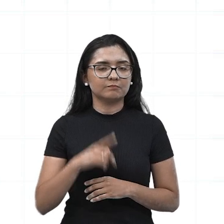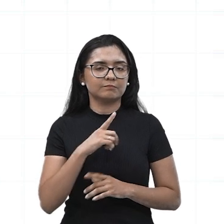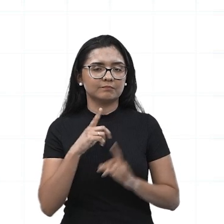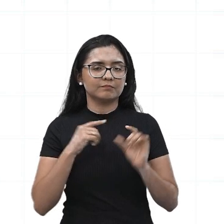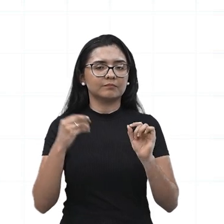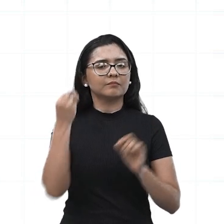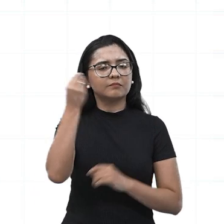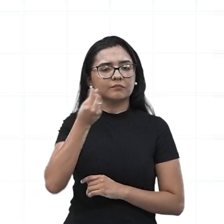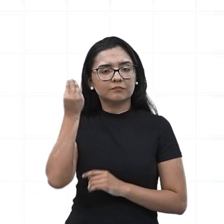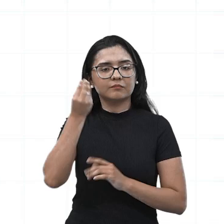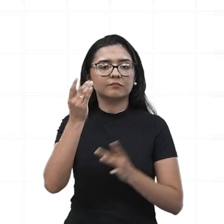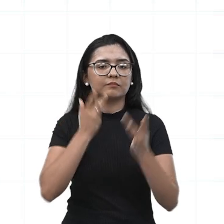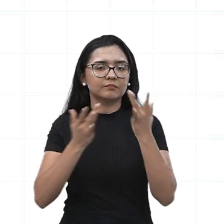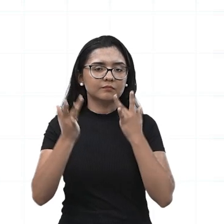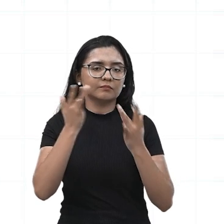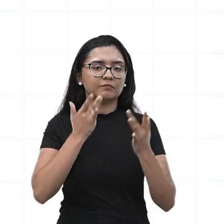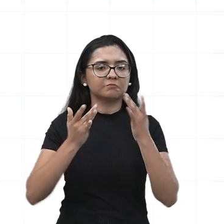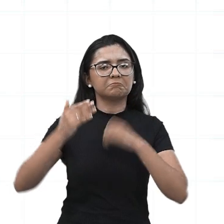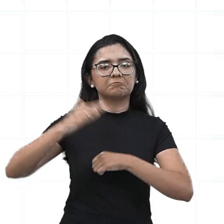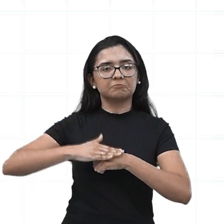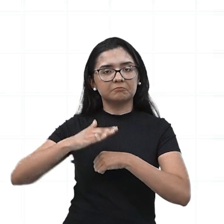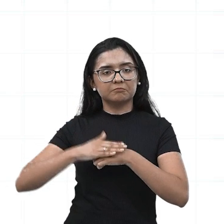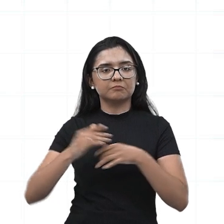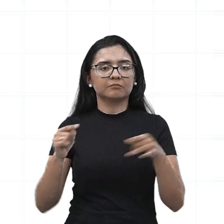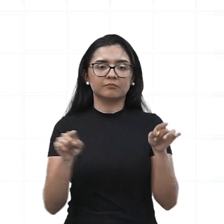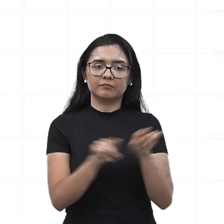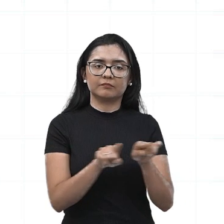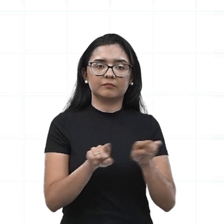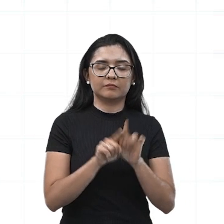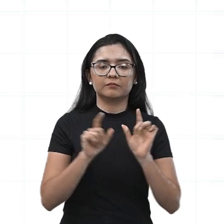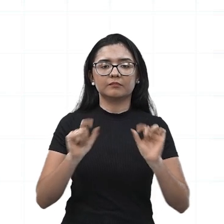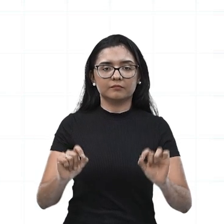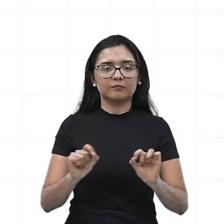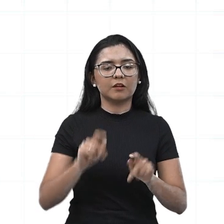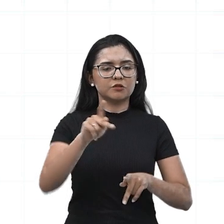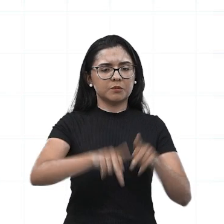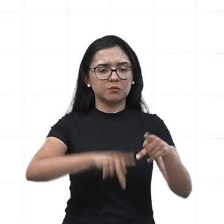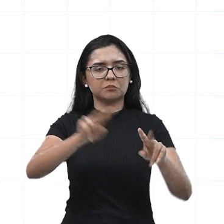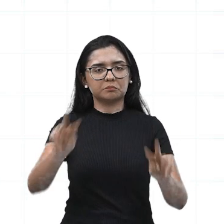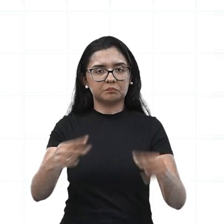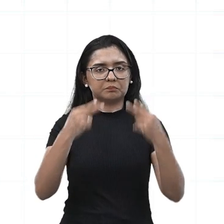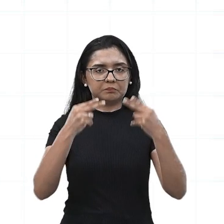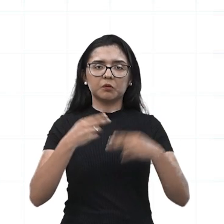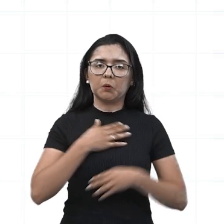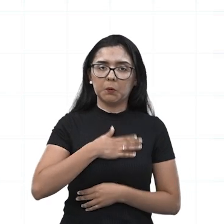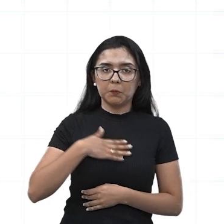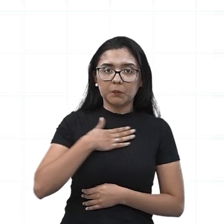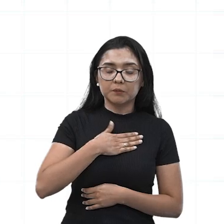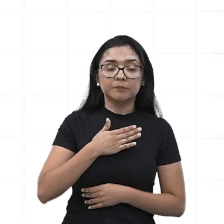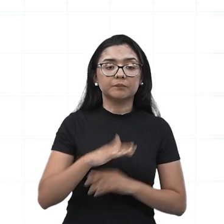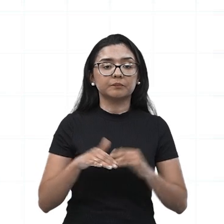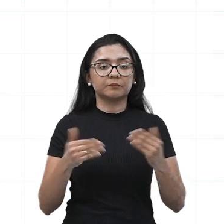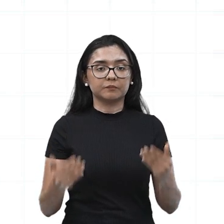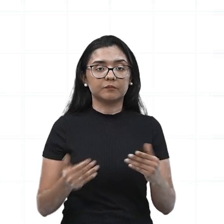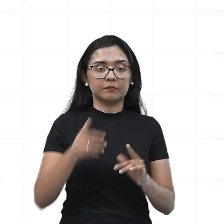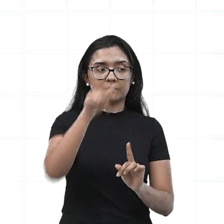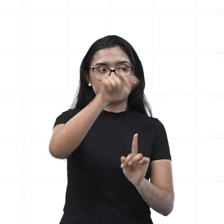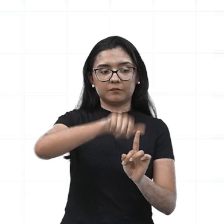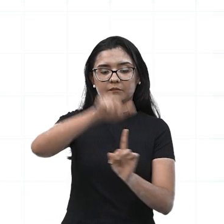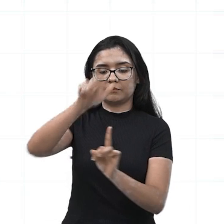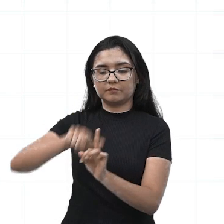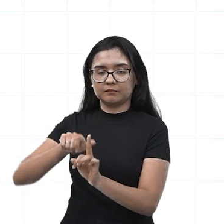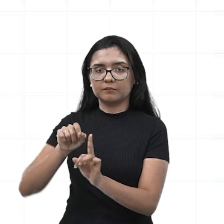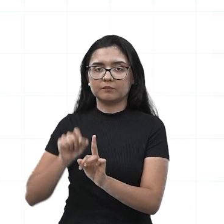experiência teatral autêntica e envolvente para o público. Então, os personagens,